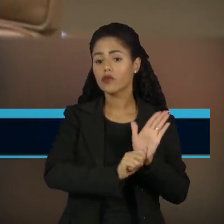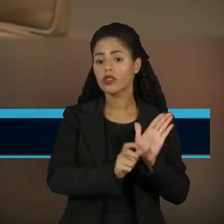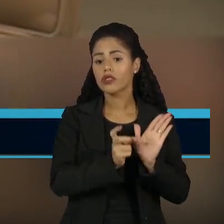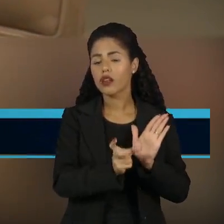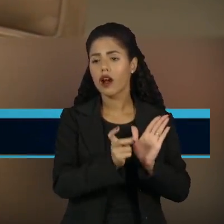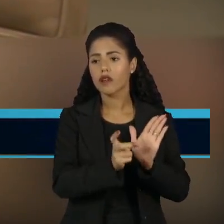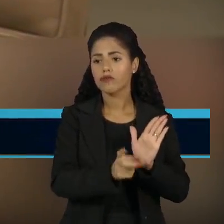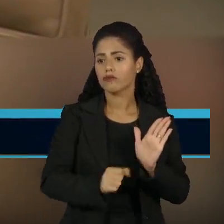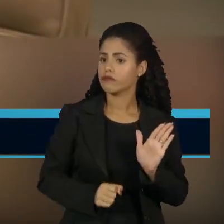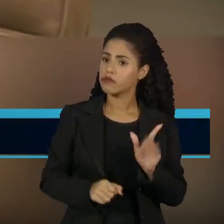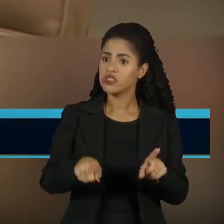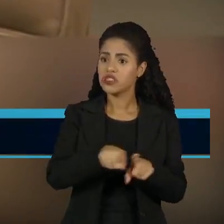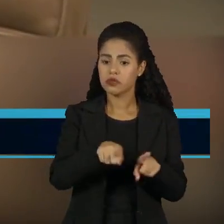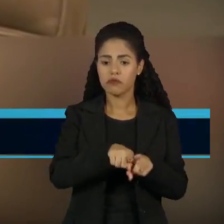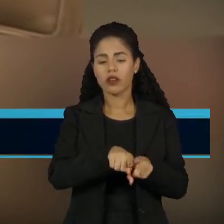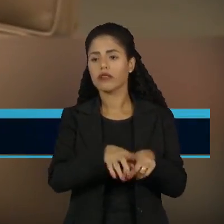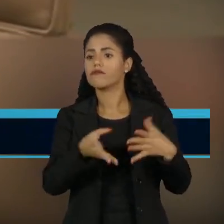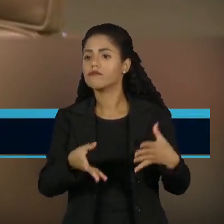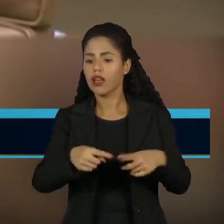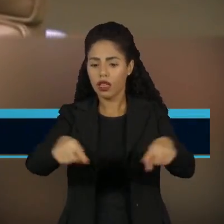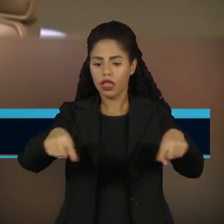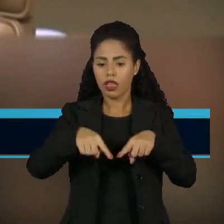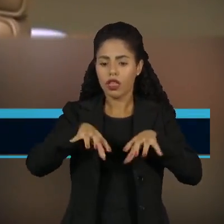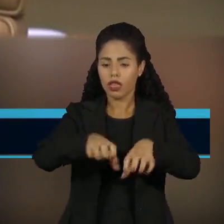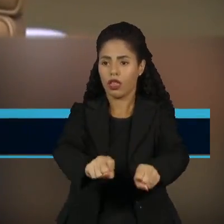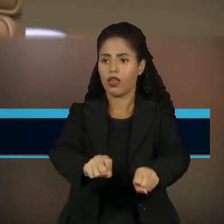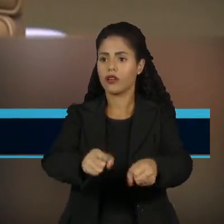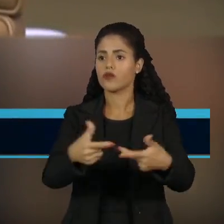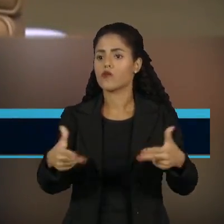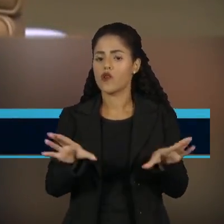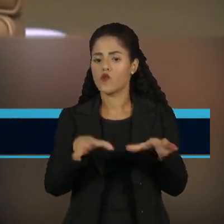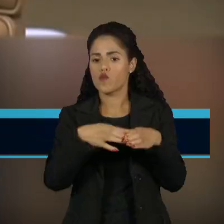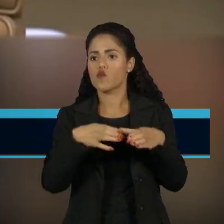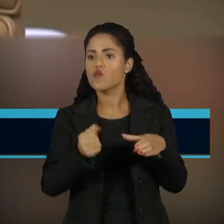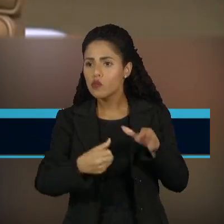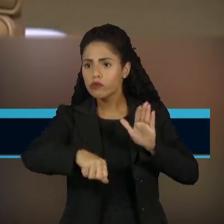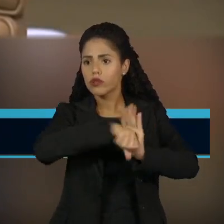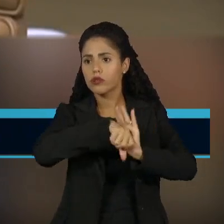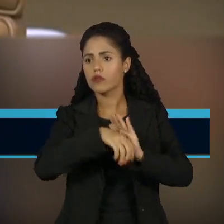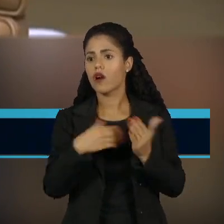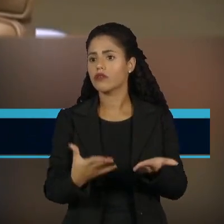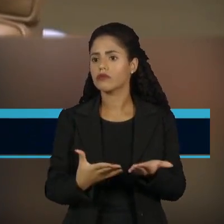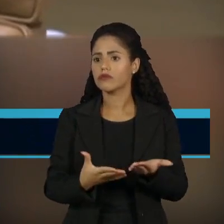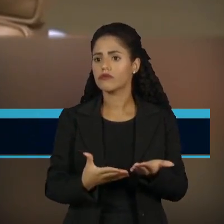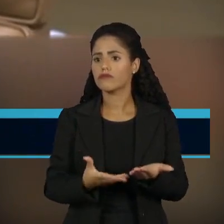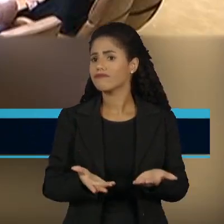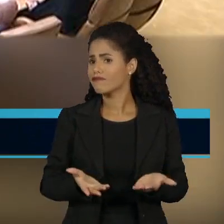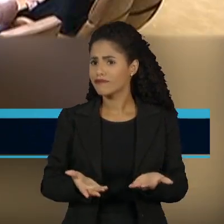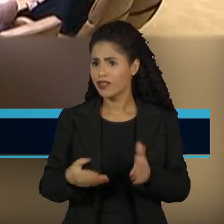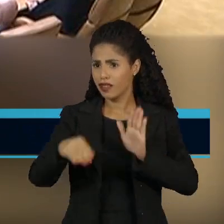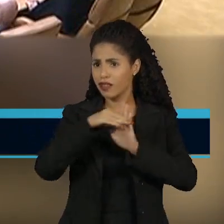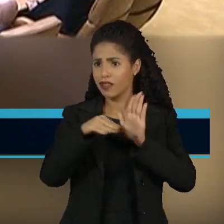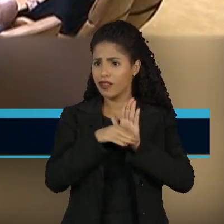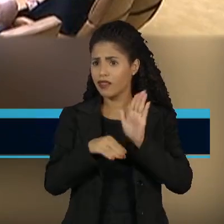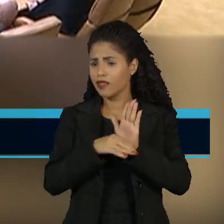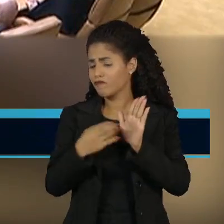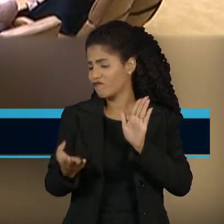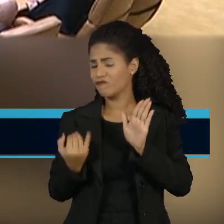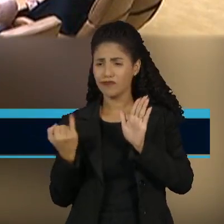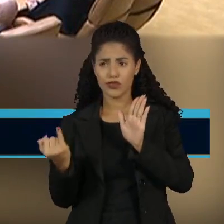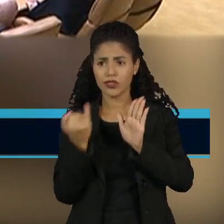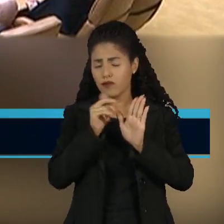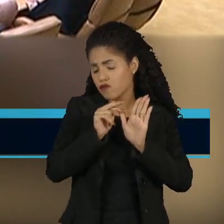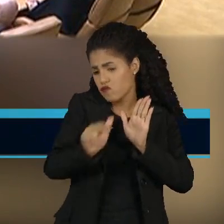da ocupação de territórios por essas organizações criminosas. Isso não faz parte da pauta. Nenhuma